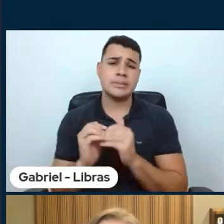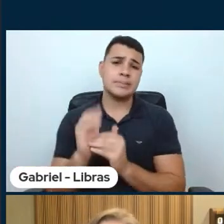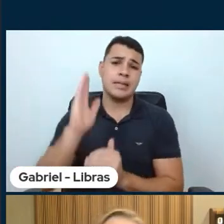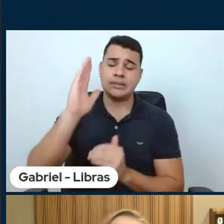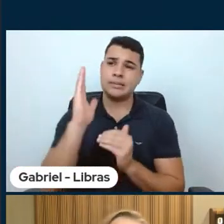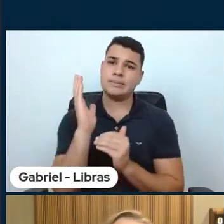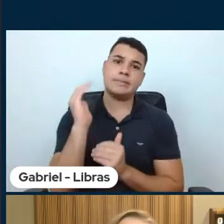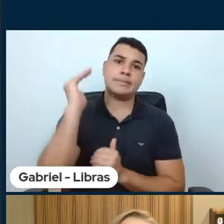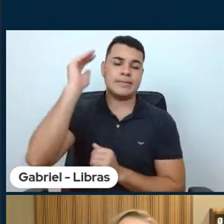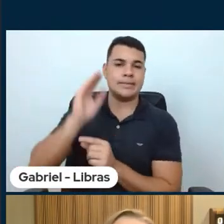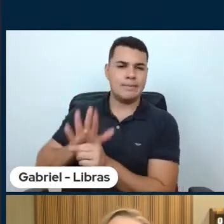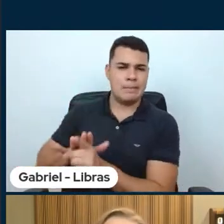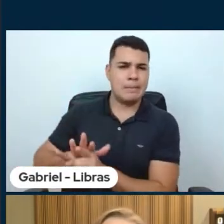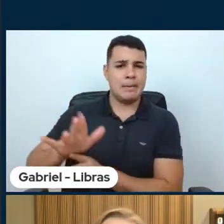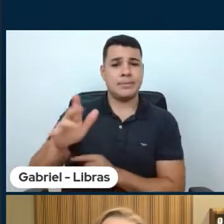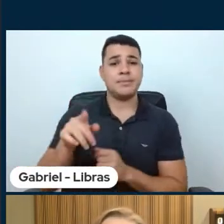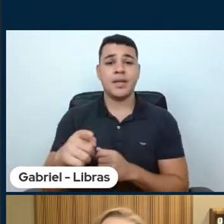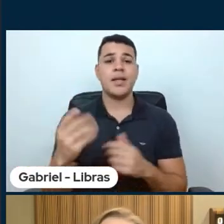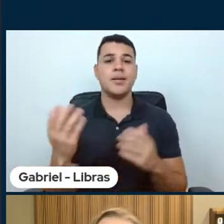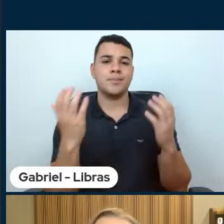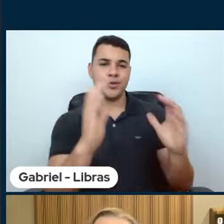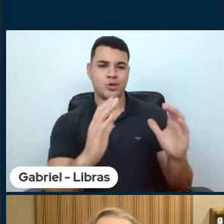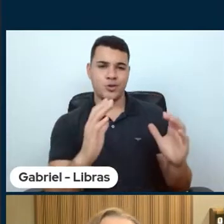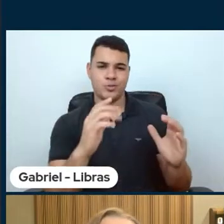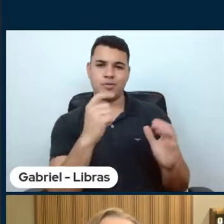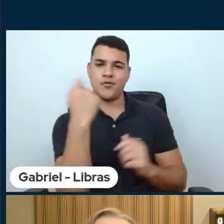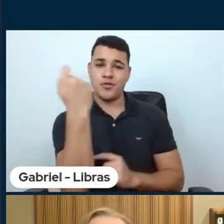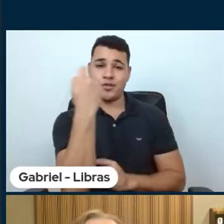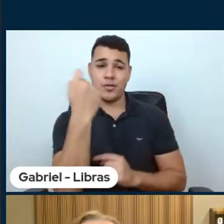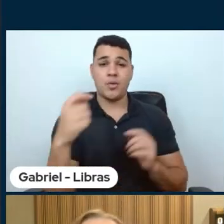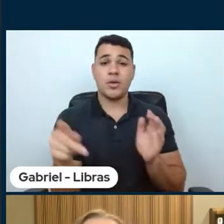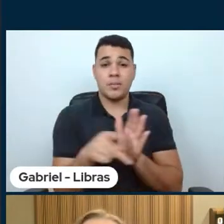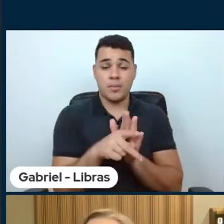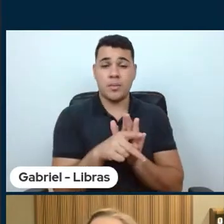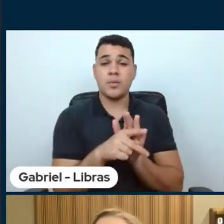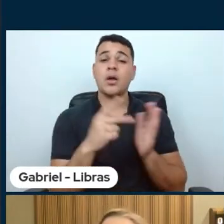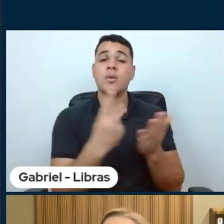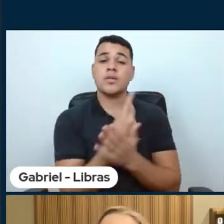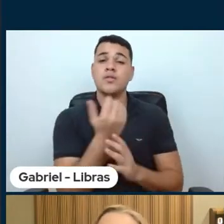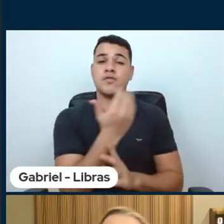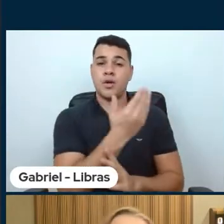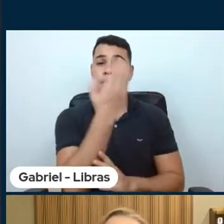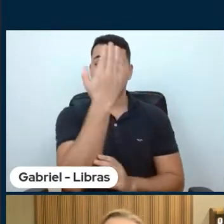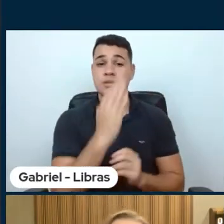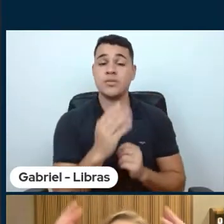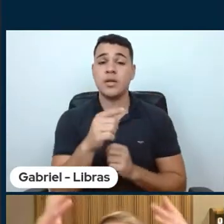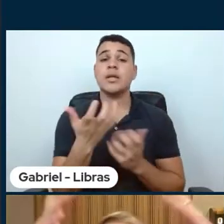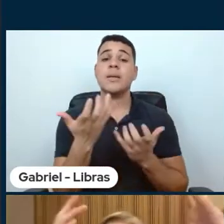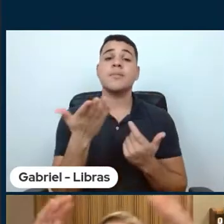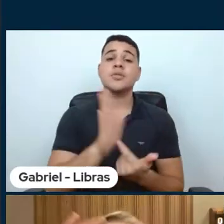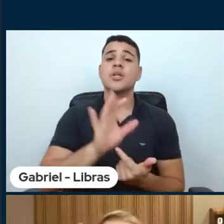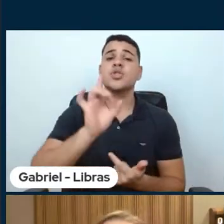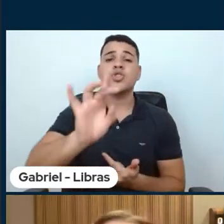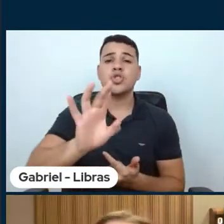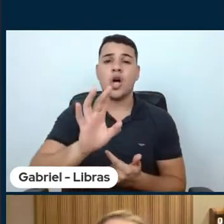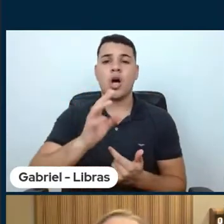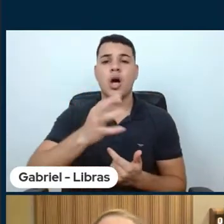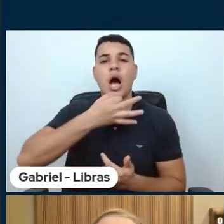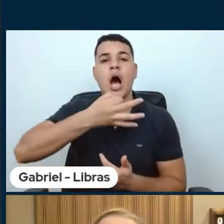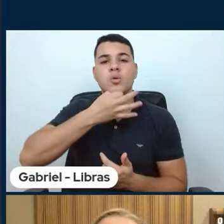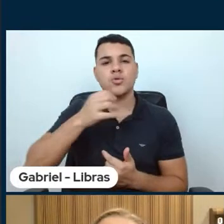sal Paz ao fez que aconteceu em março em os tem uma experiência só de áudio todo mundo tava esperando a experiência dele com